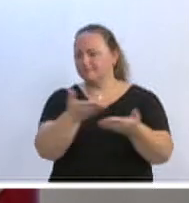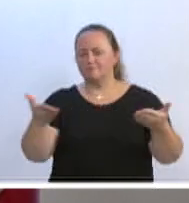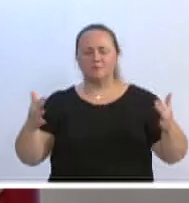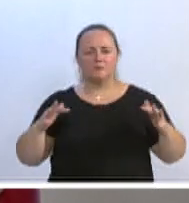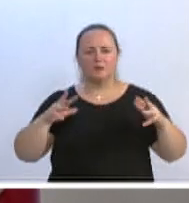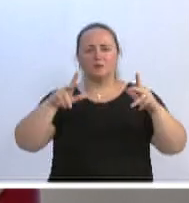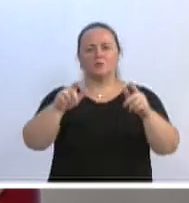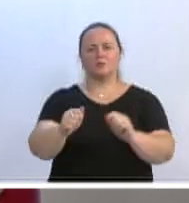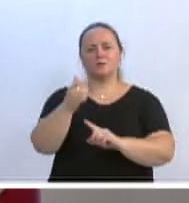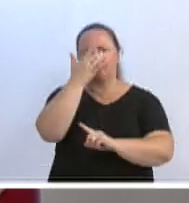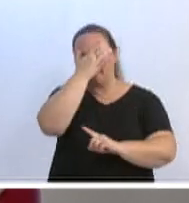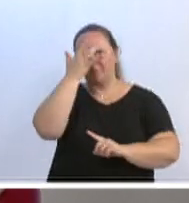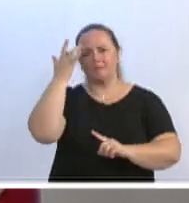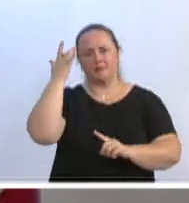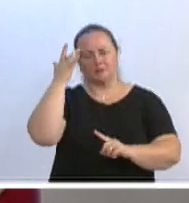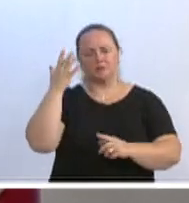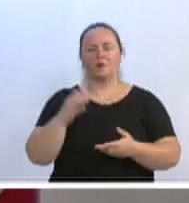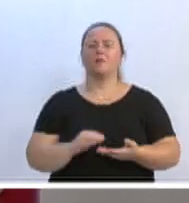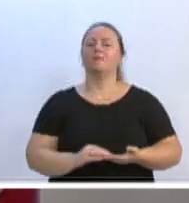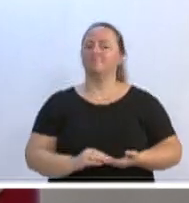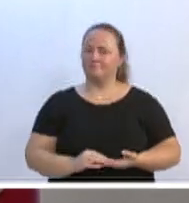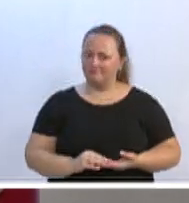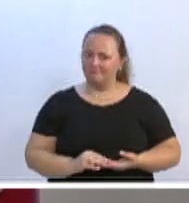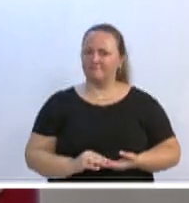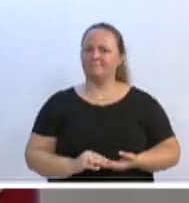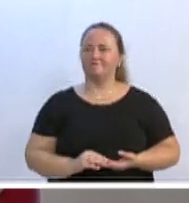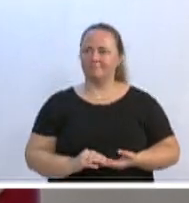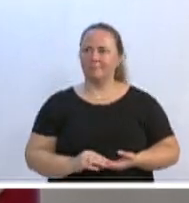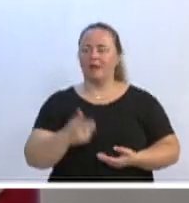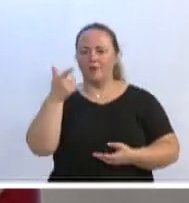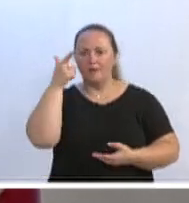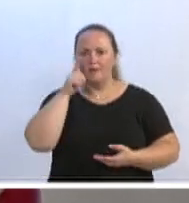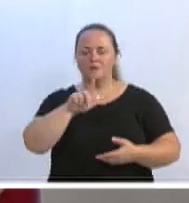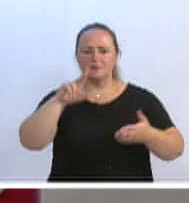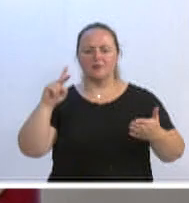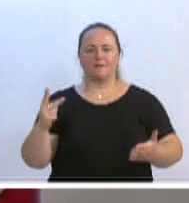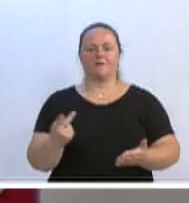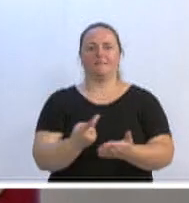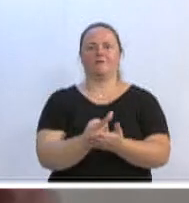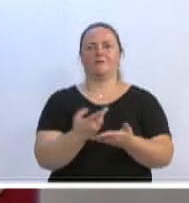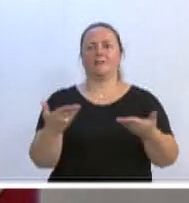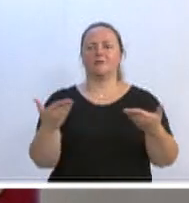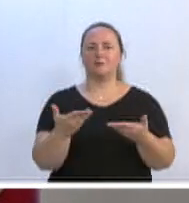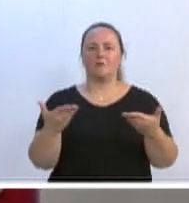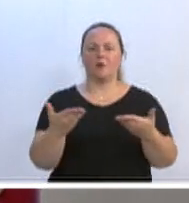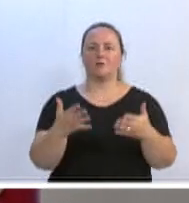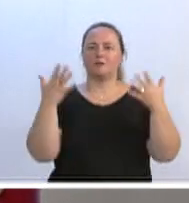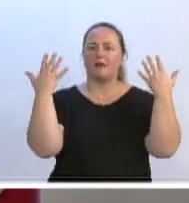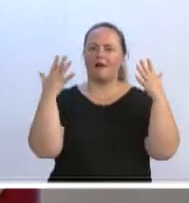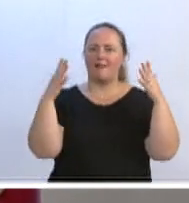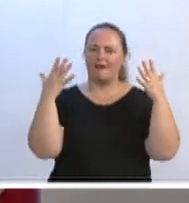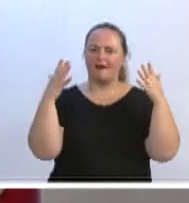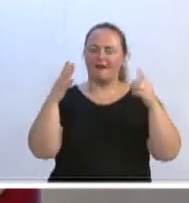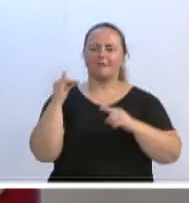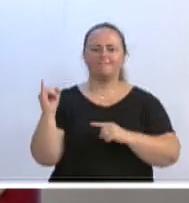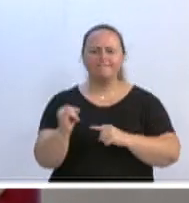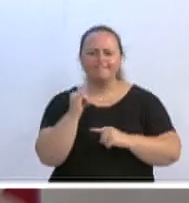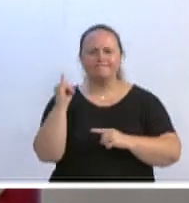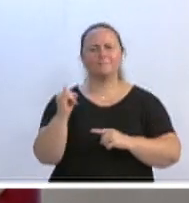maneira para que esse evento, essa comemoração importante para